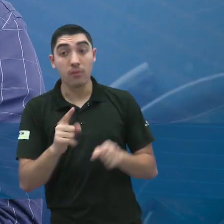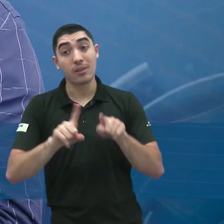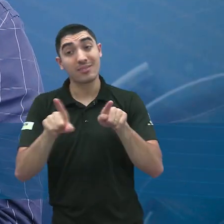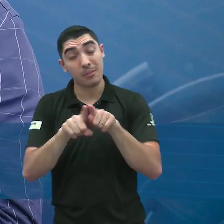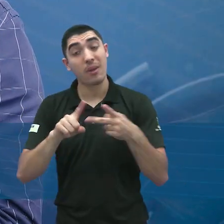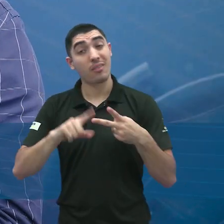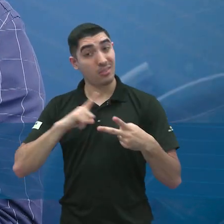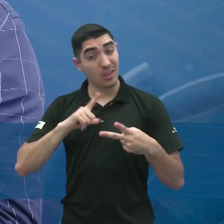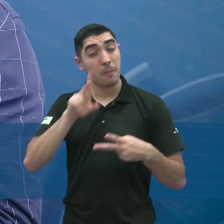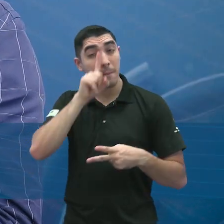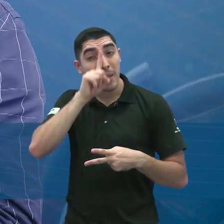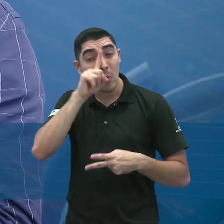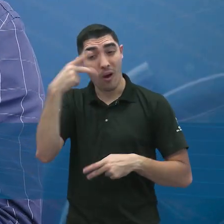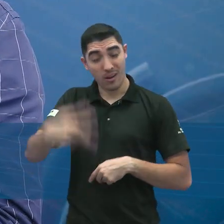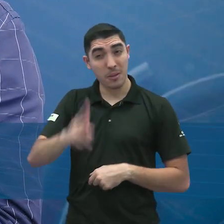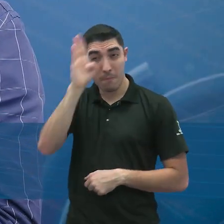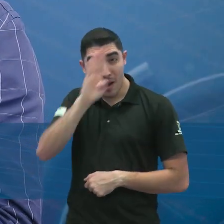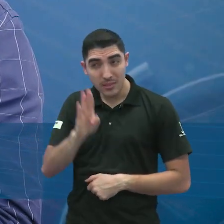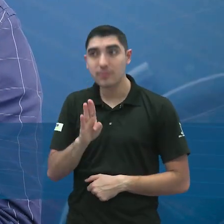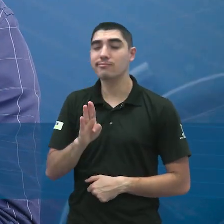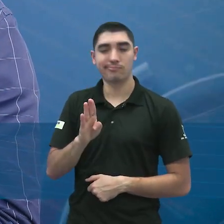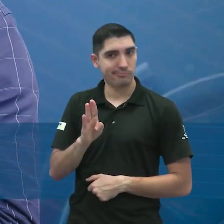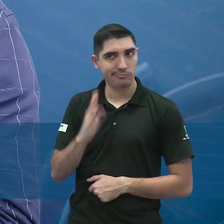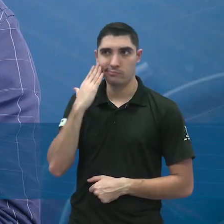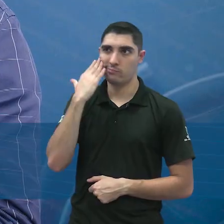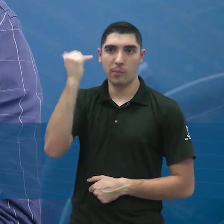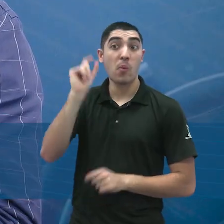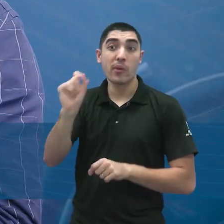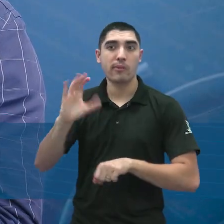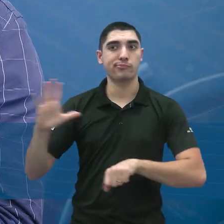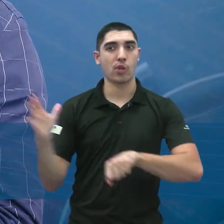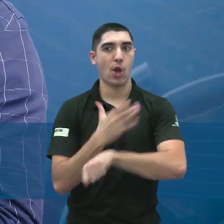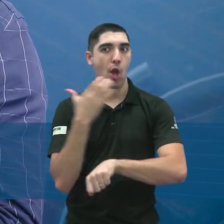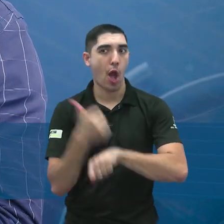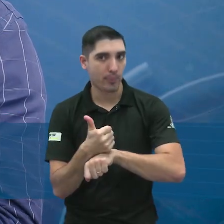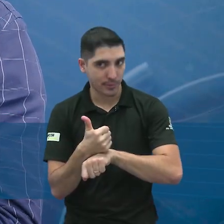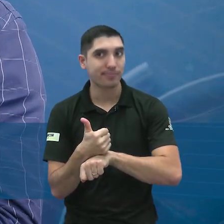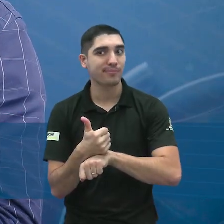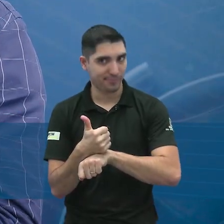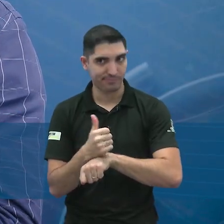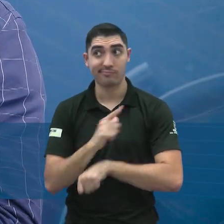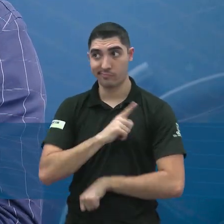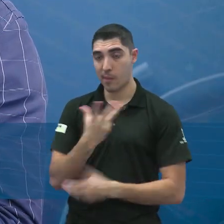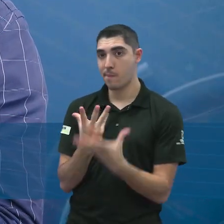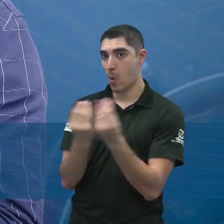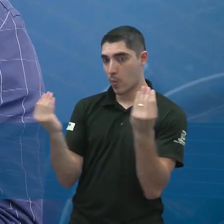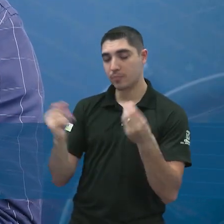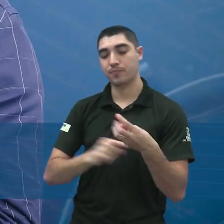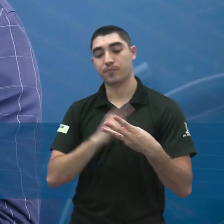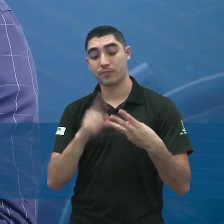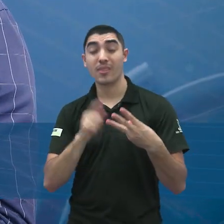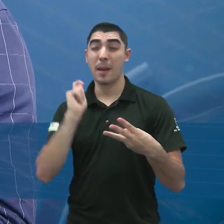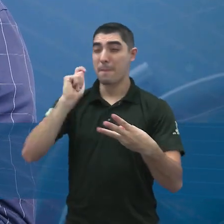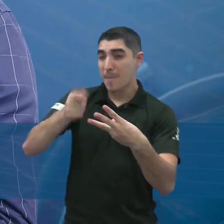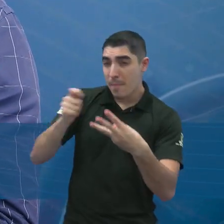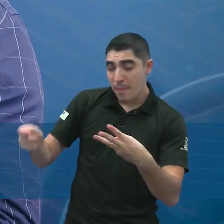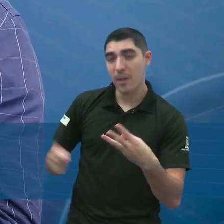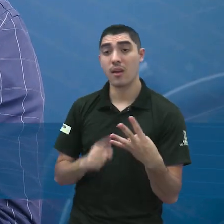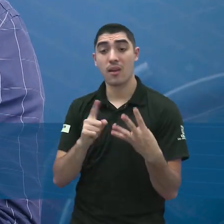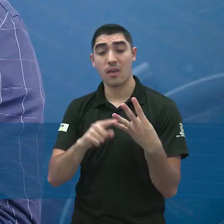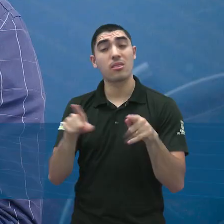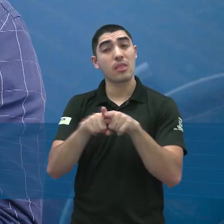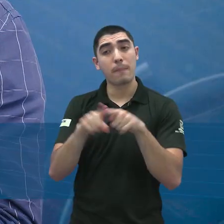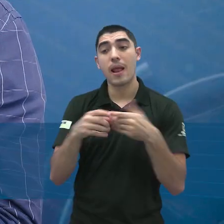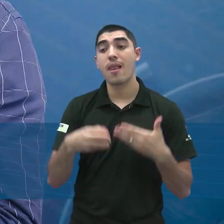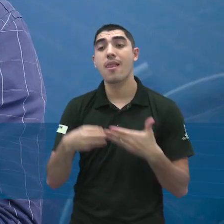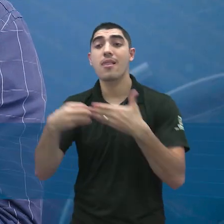com fraude, porque o Brasil também é especialista em fraude na internet, eles têm o meio de pagamento, tem a parte que o Renato comentou